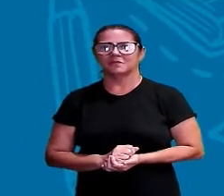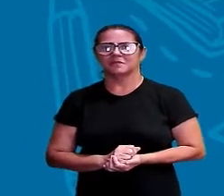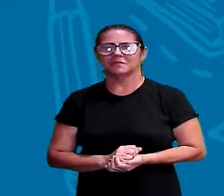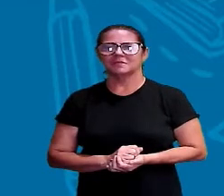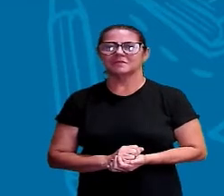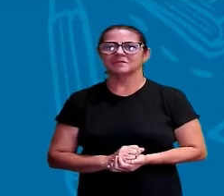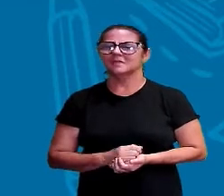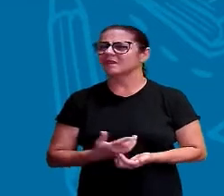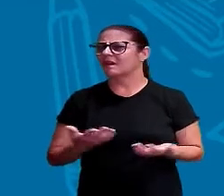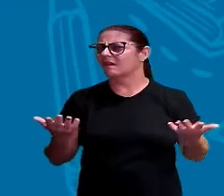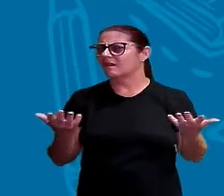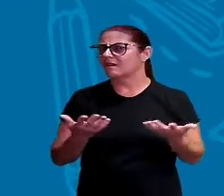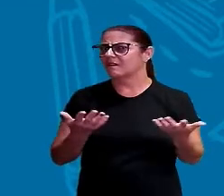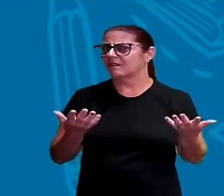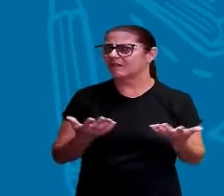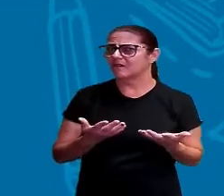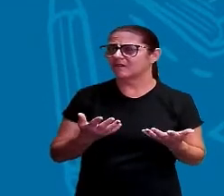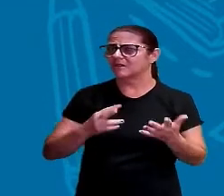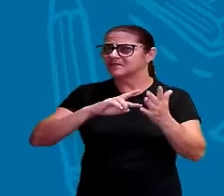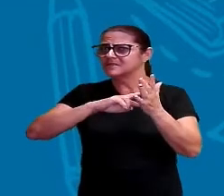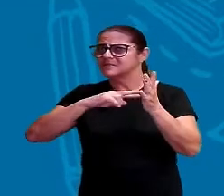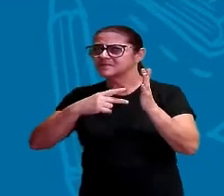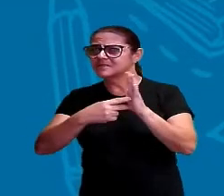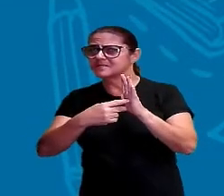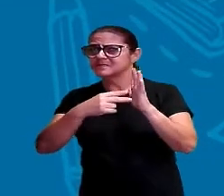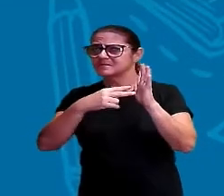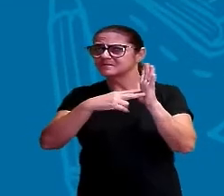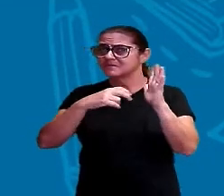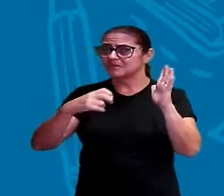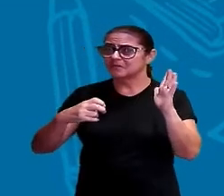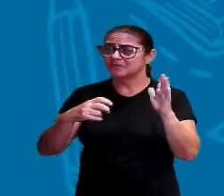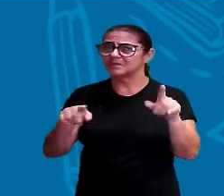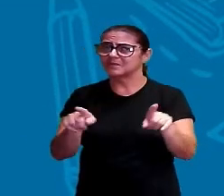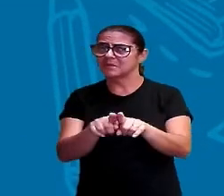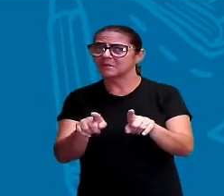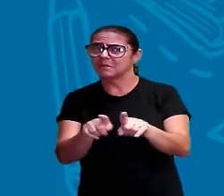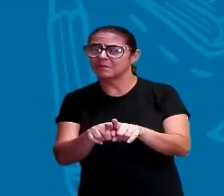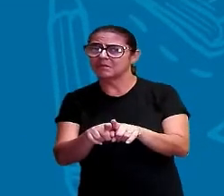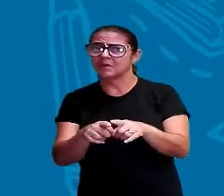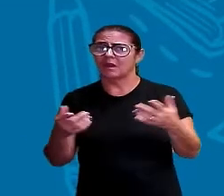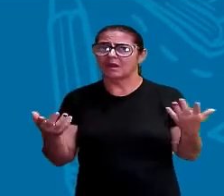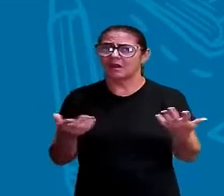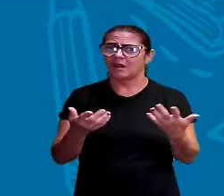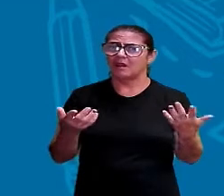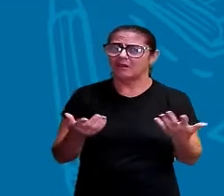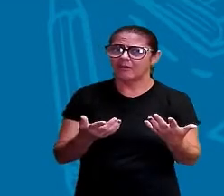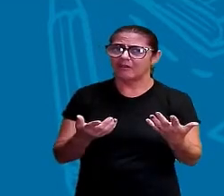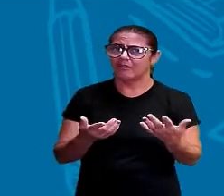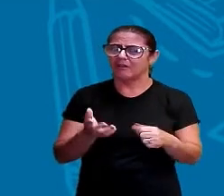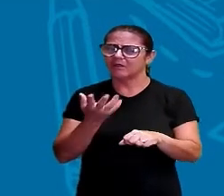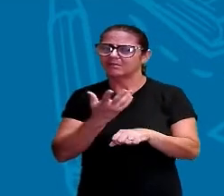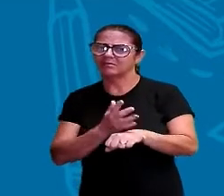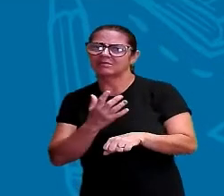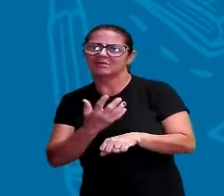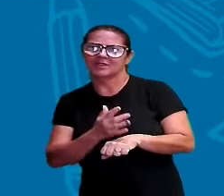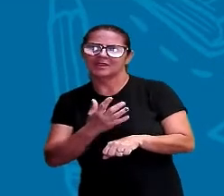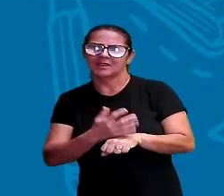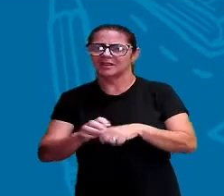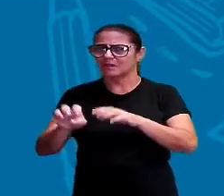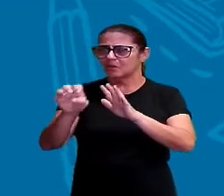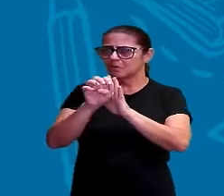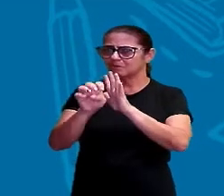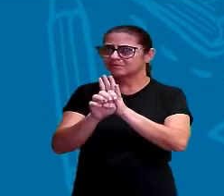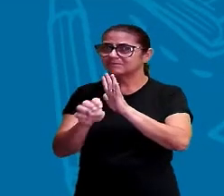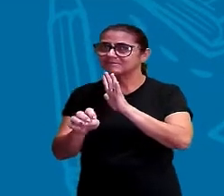até agora significados foi o que mais a gente viu, palavras também. Mas chegou o momento do Let's Practice Together, que é nada mais,